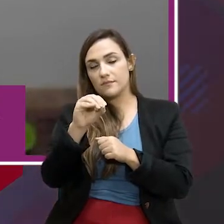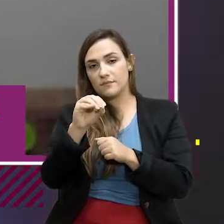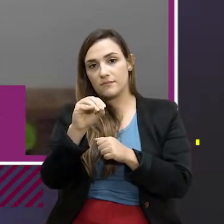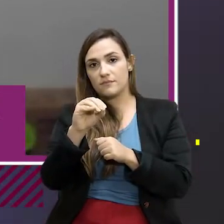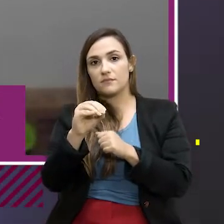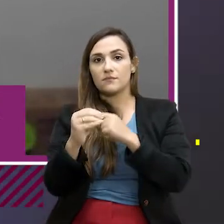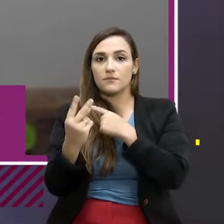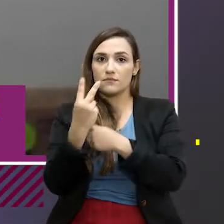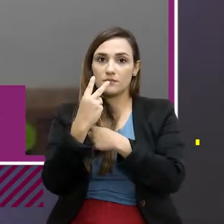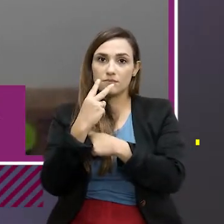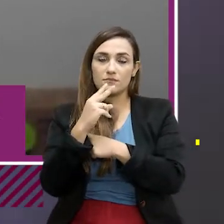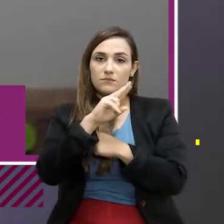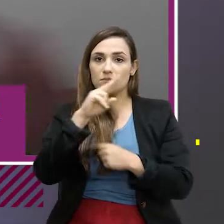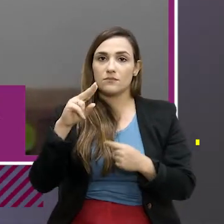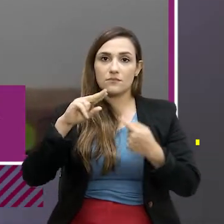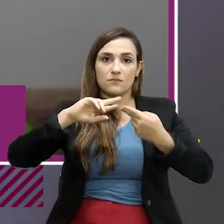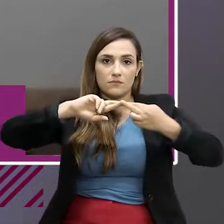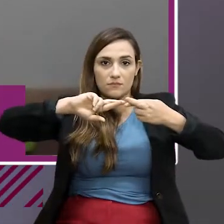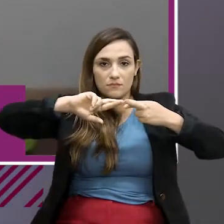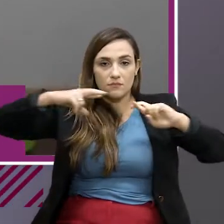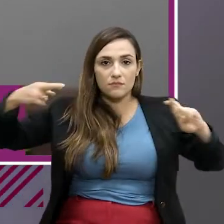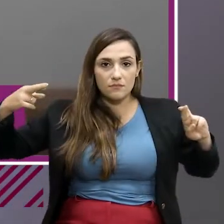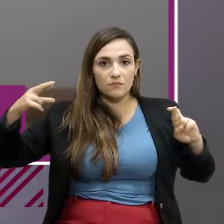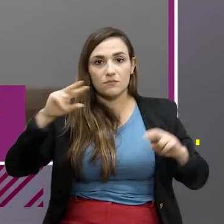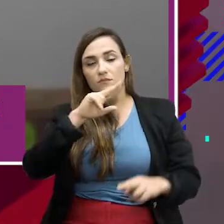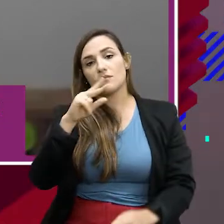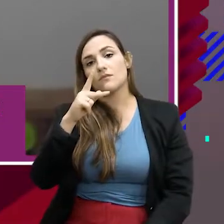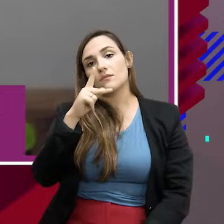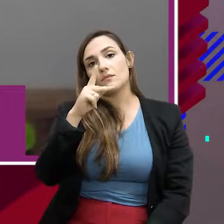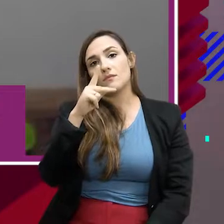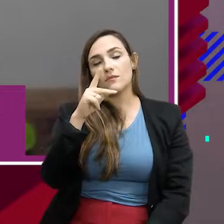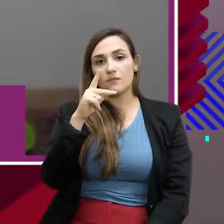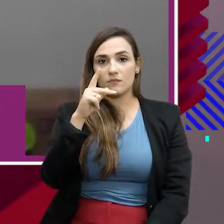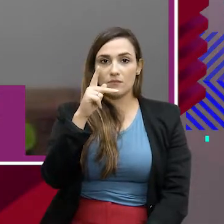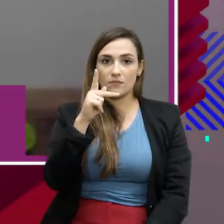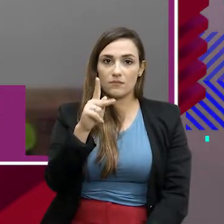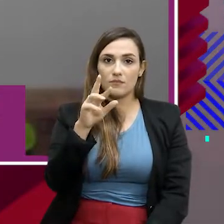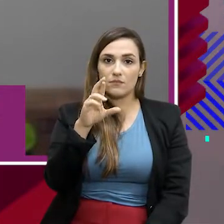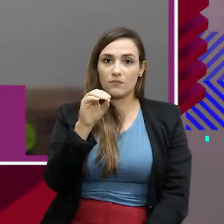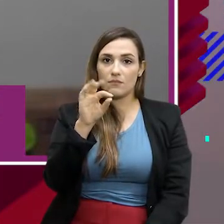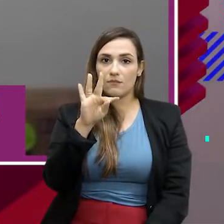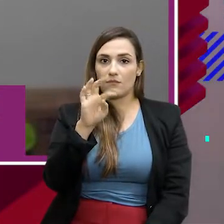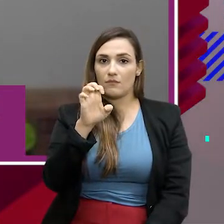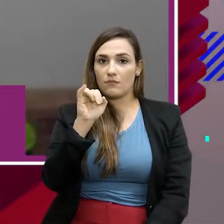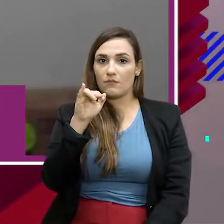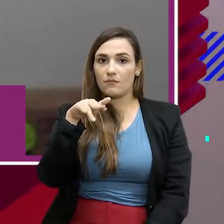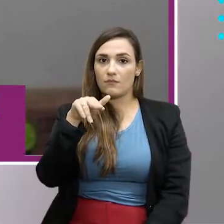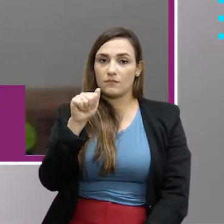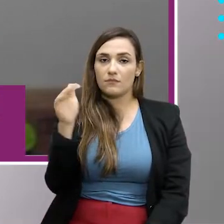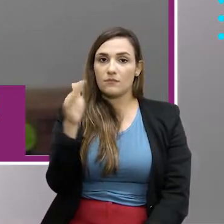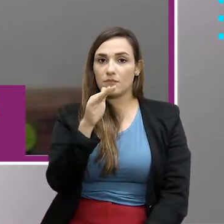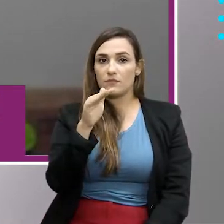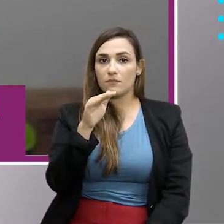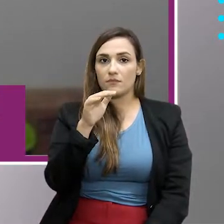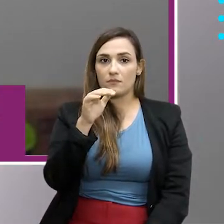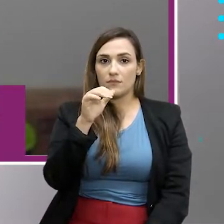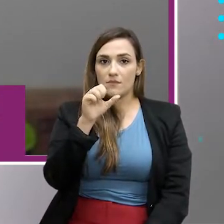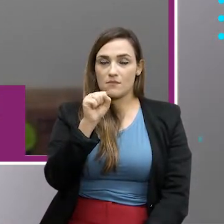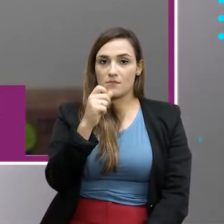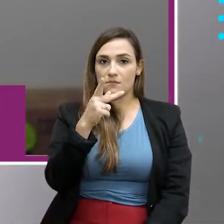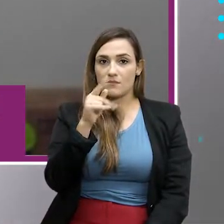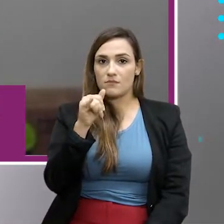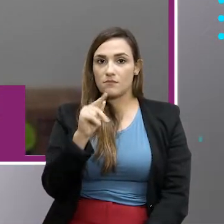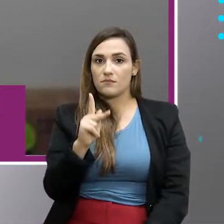vai atacar o vírus, que todos os vírus têm a proteína spike, mesmo todas essas variantes, Lívia, todas têm